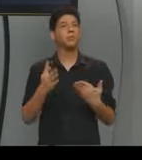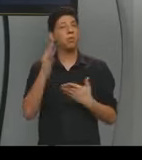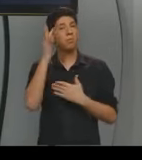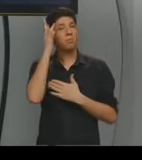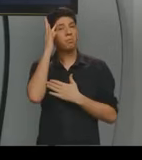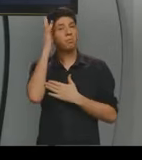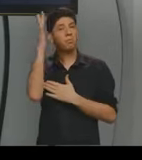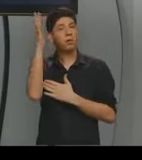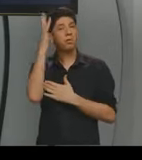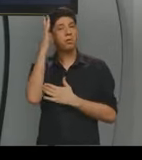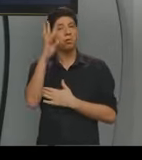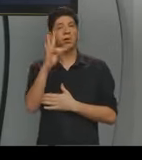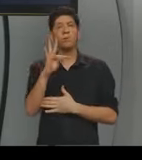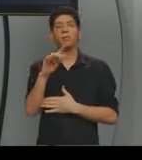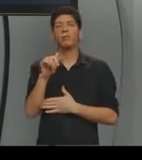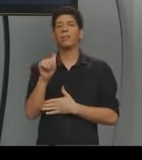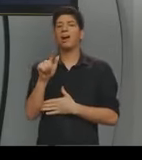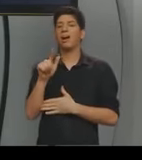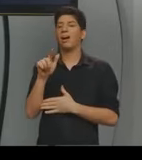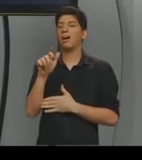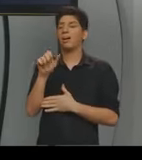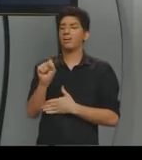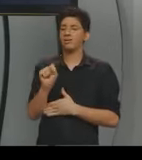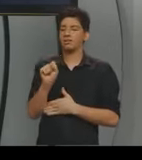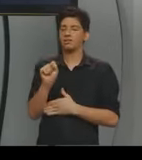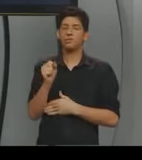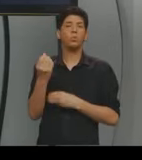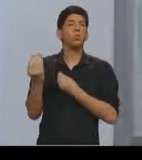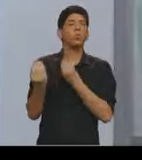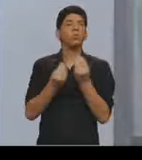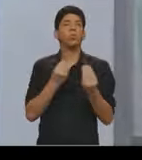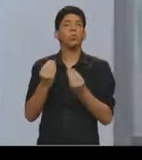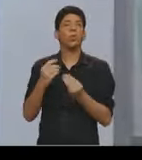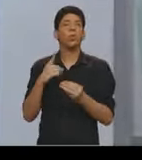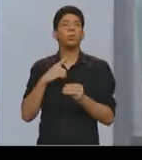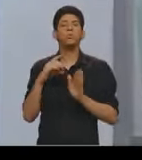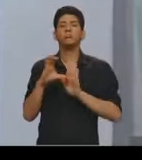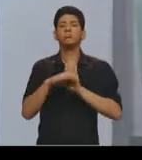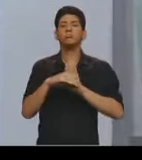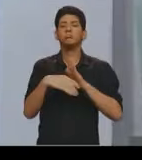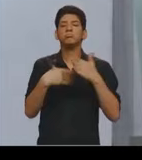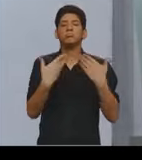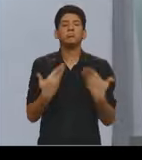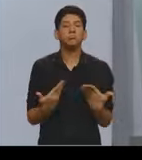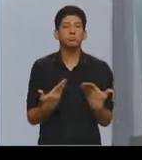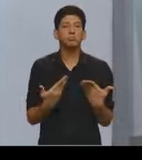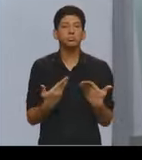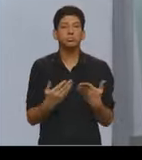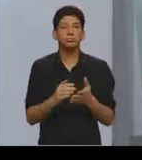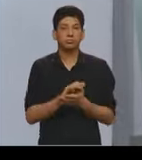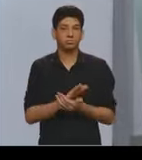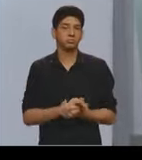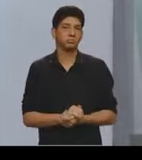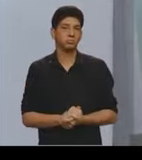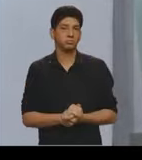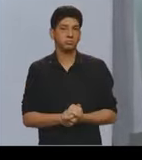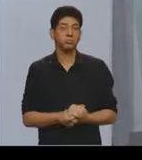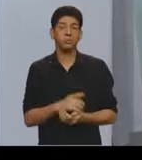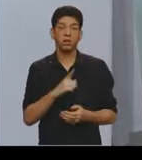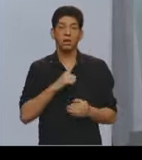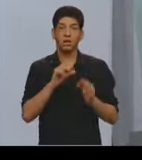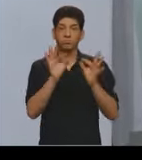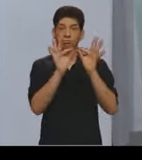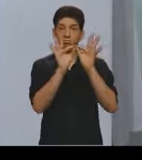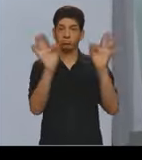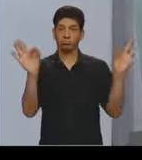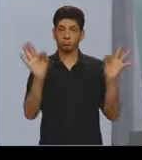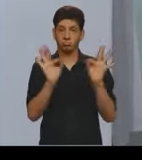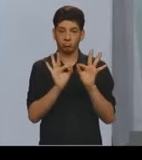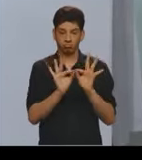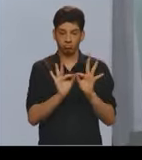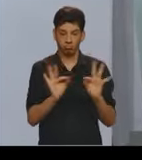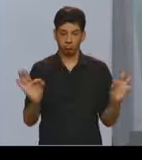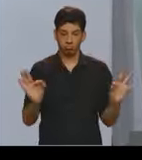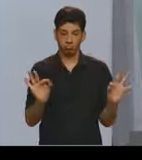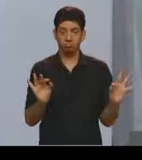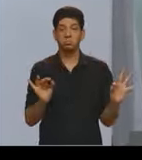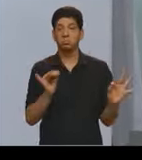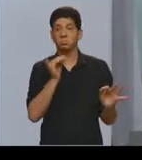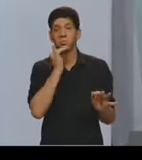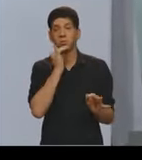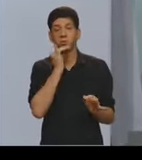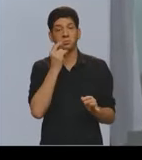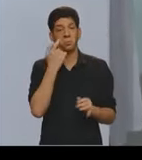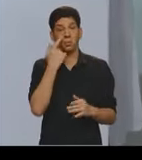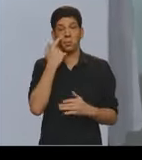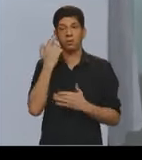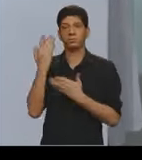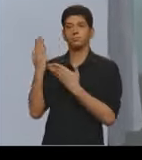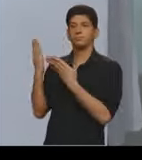teorema de Tales se fundamenta? Um feixe de retas paralelas, por exemplo.